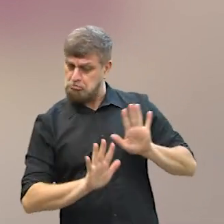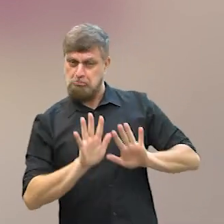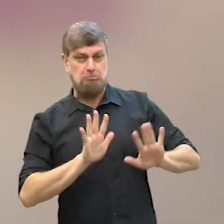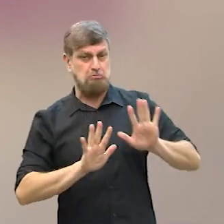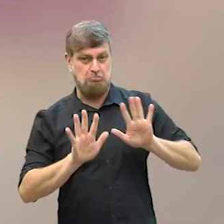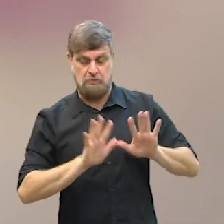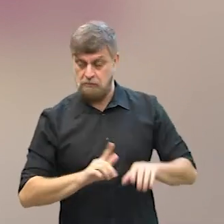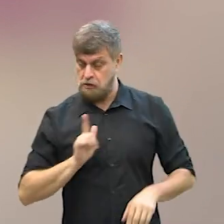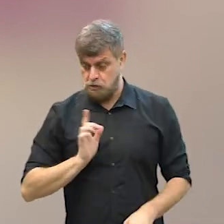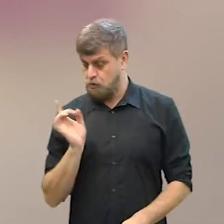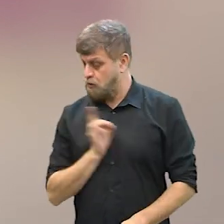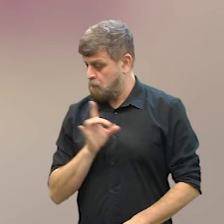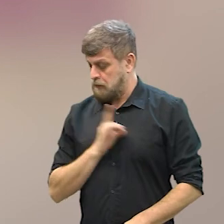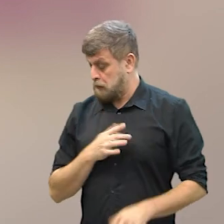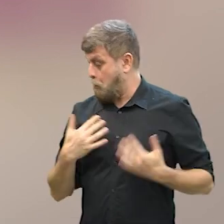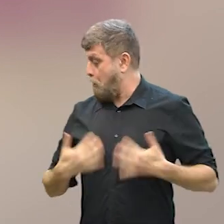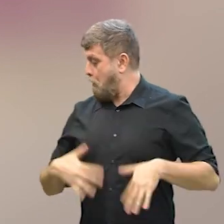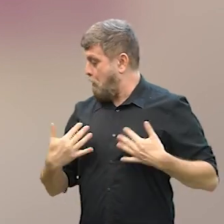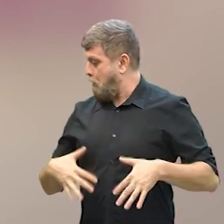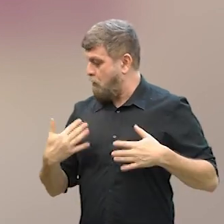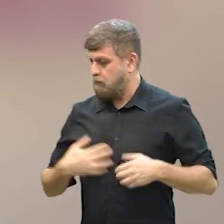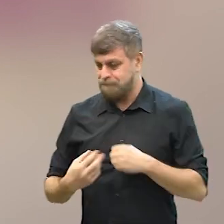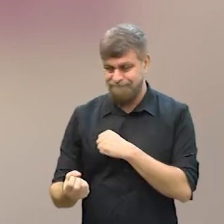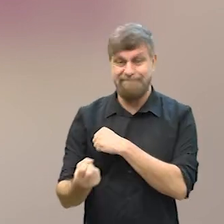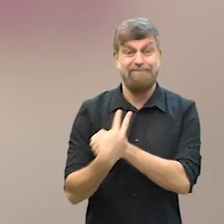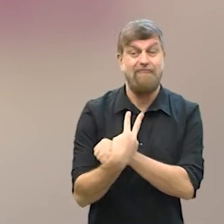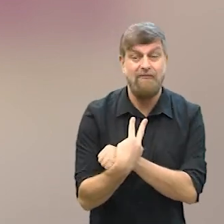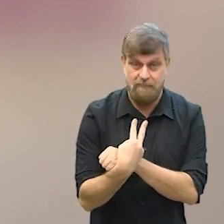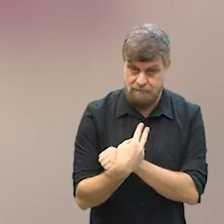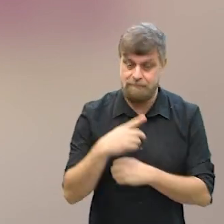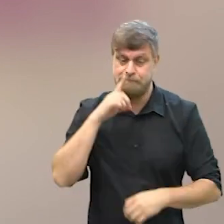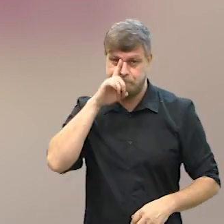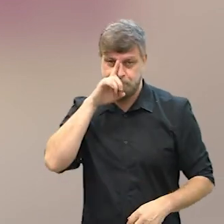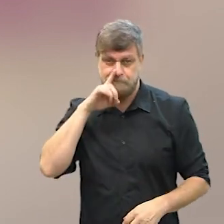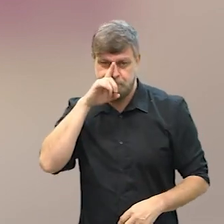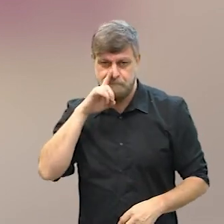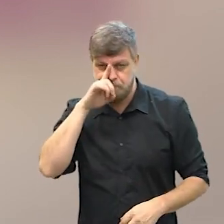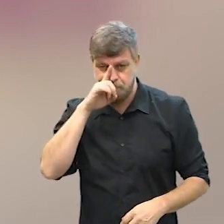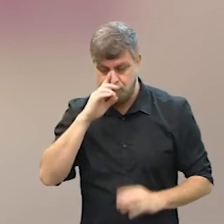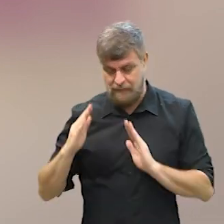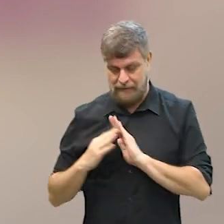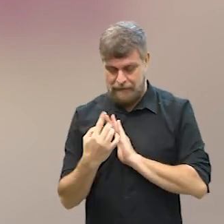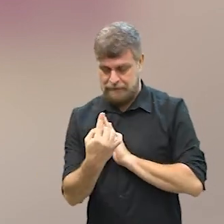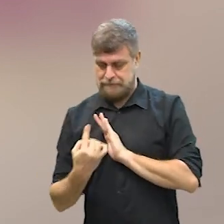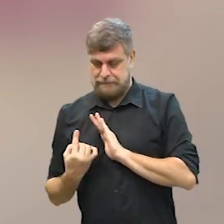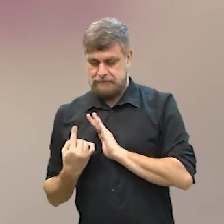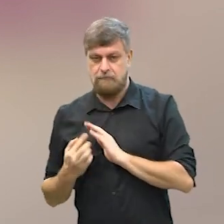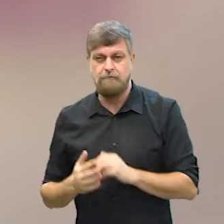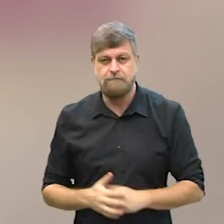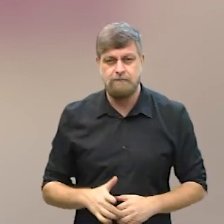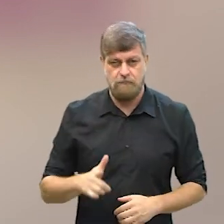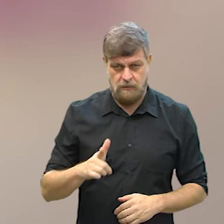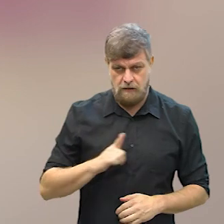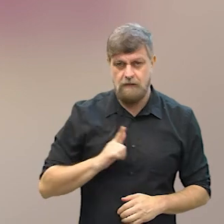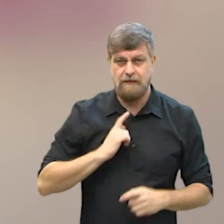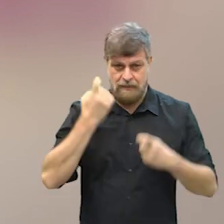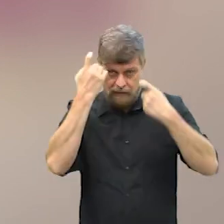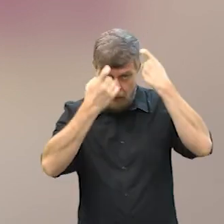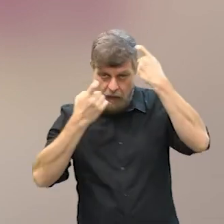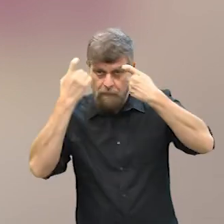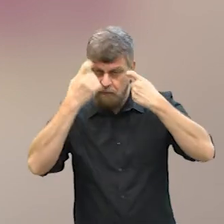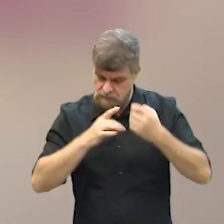hospital, um pronto-socorro, ele se contaminar com o vírus do SARS-CoV-2, o Covid-19. Existe